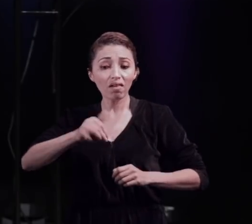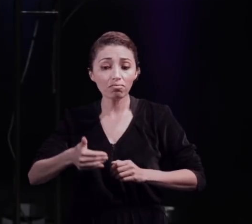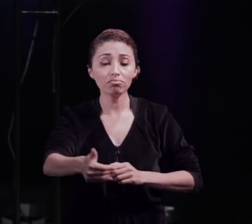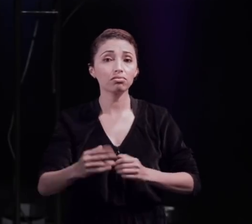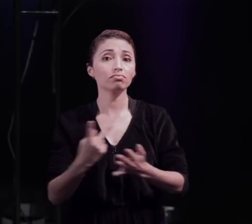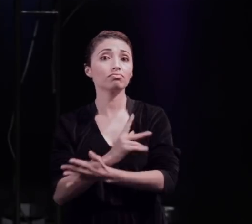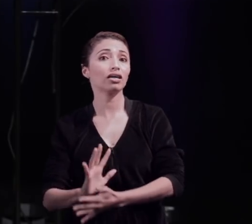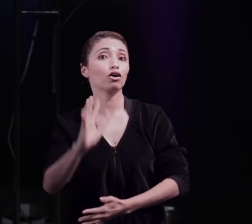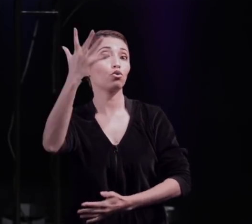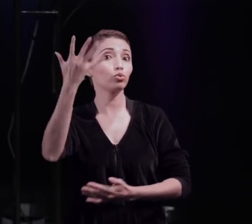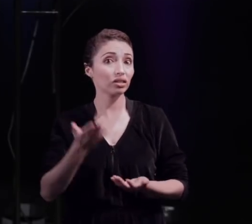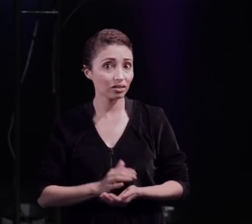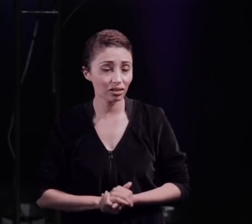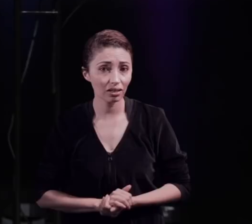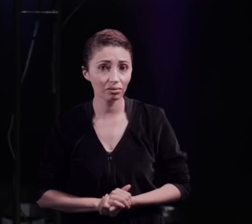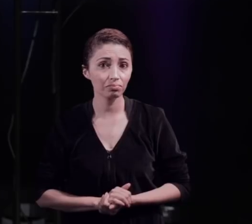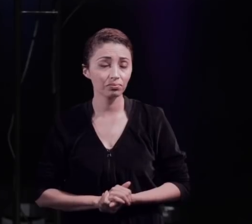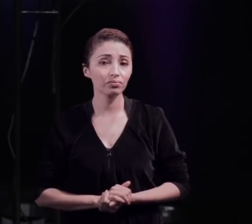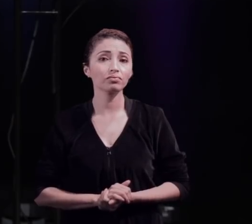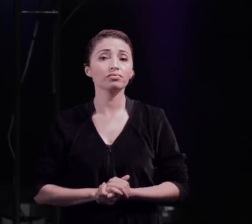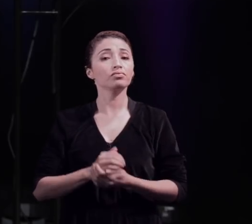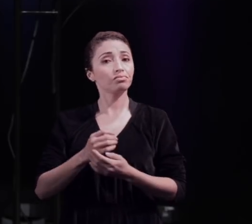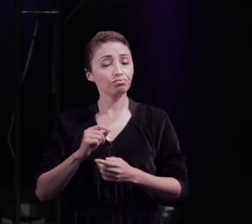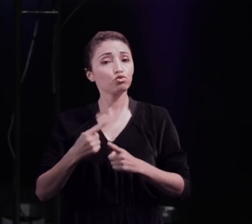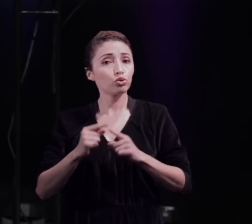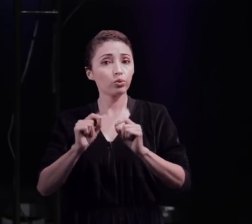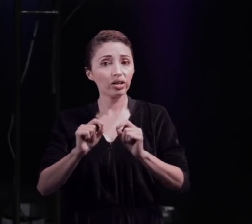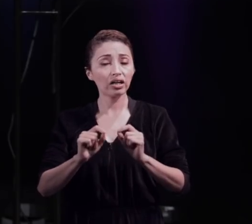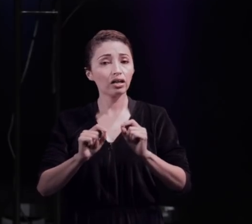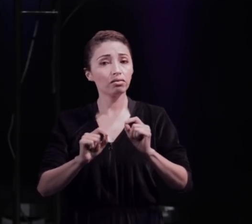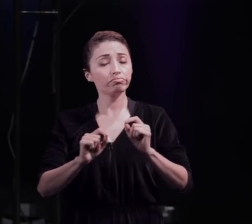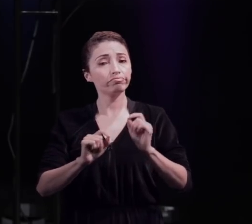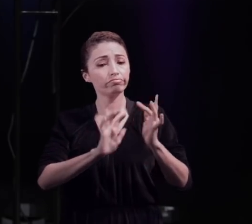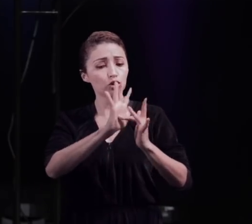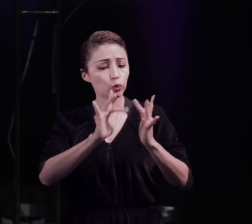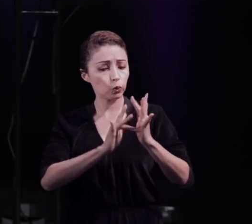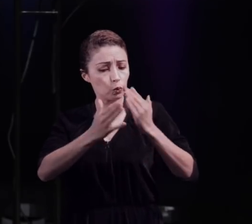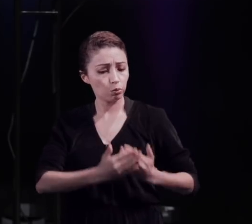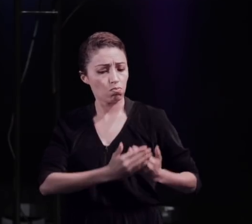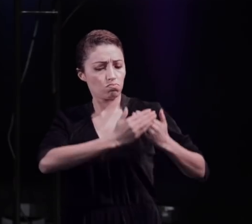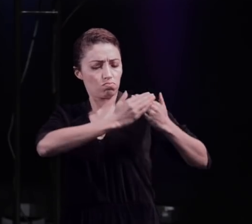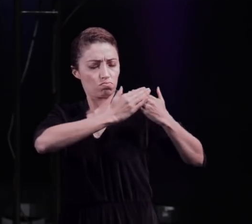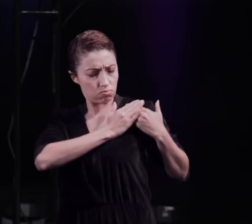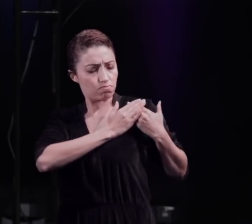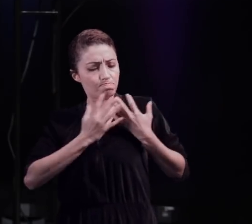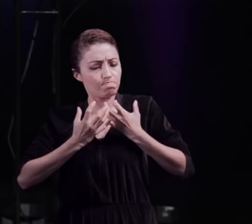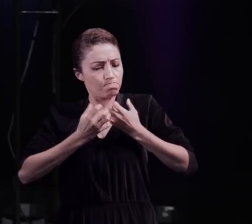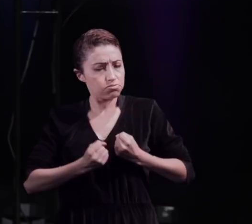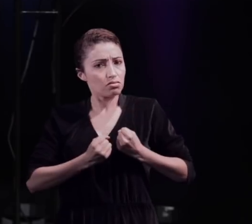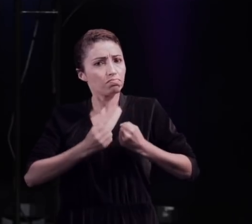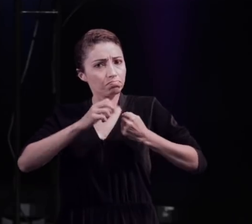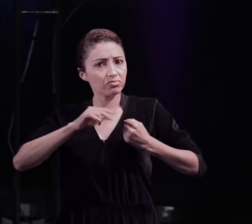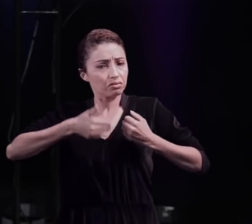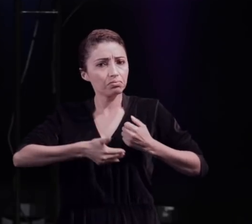para acontecer. O que é? Ele cumpriria integralmente o seu papel, a sua missão aqui neste